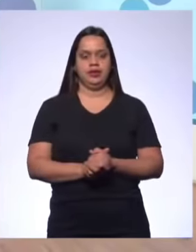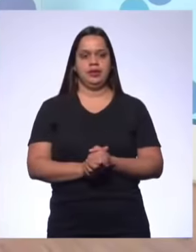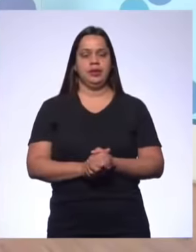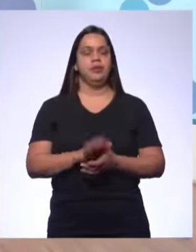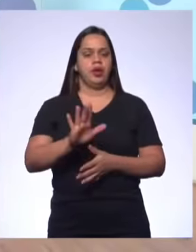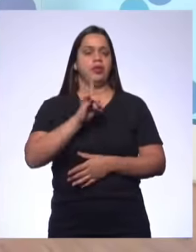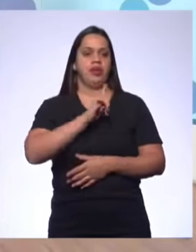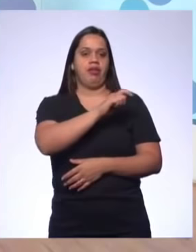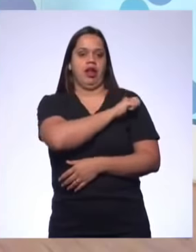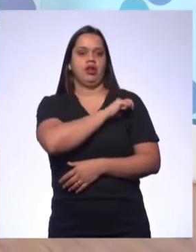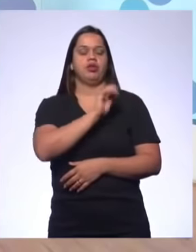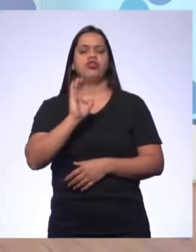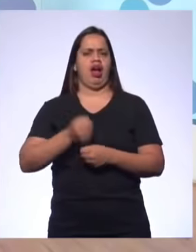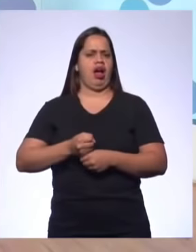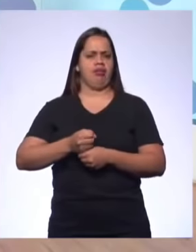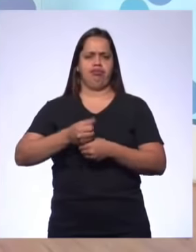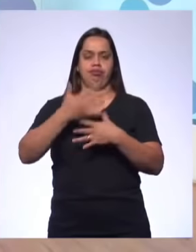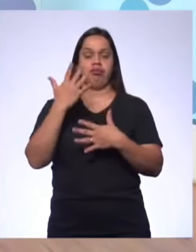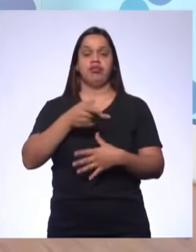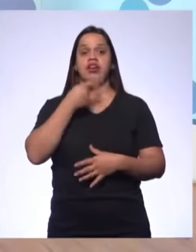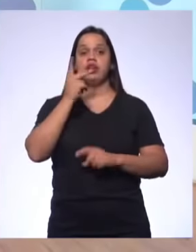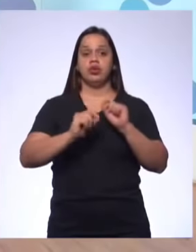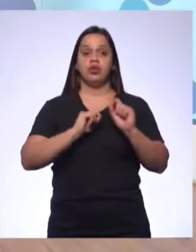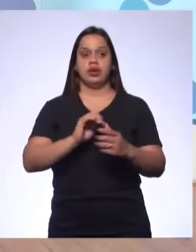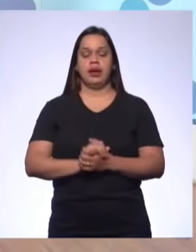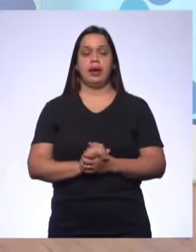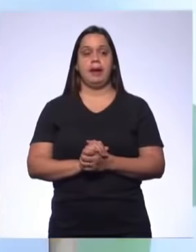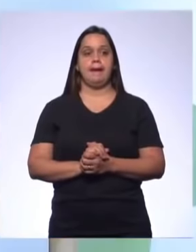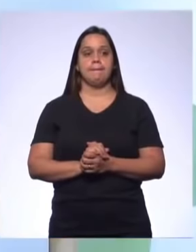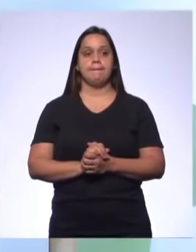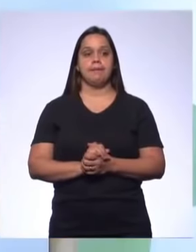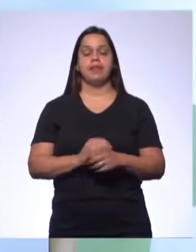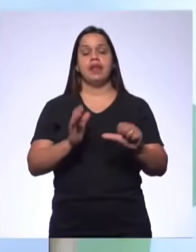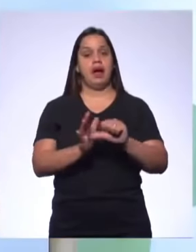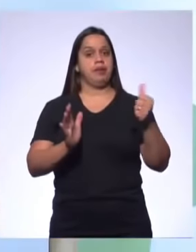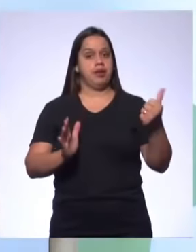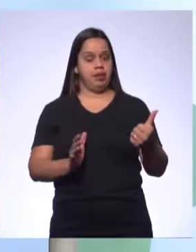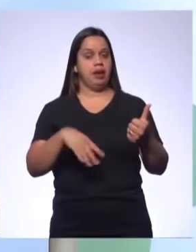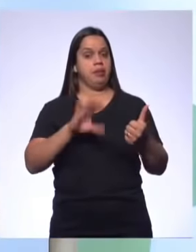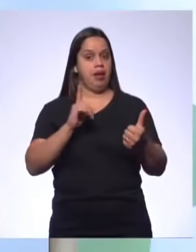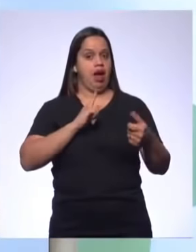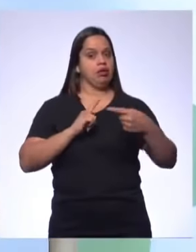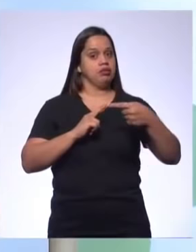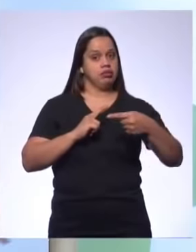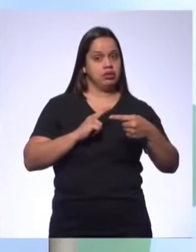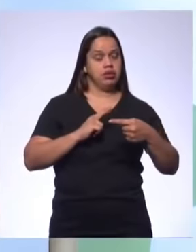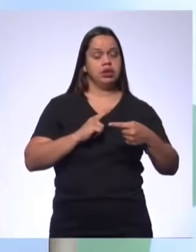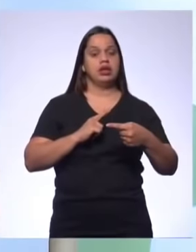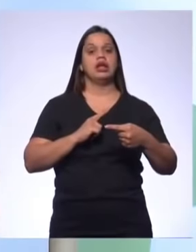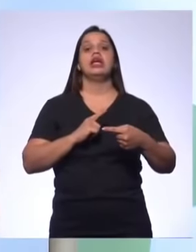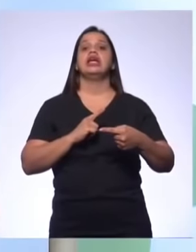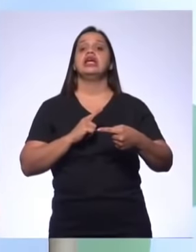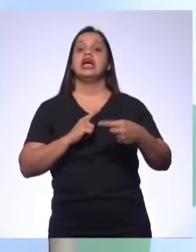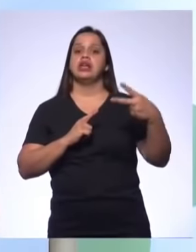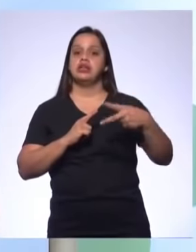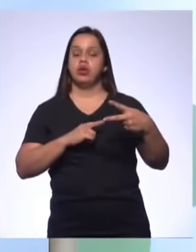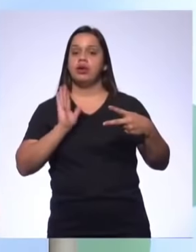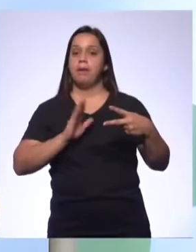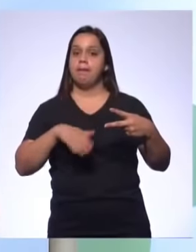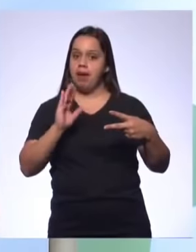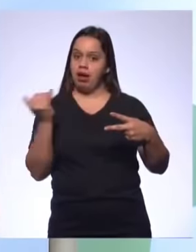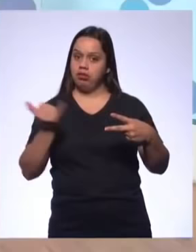gente, já foi lá pra cima, Daniel, dizendo que a primeira tinha mais travessões e a segunda era mais narrado. Tá. Eles